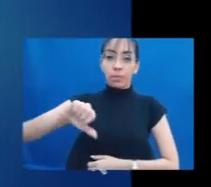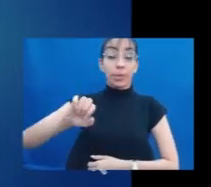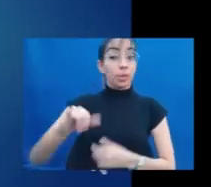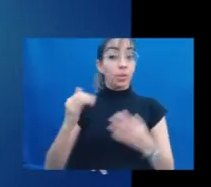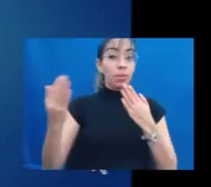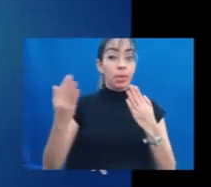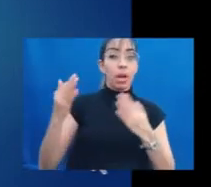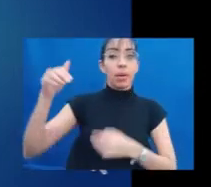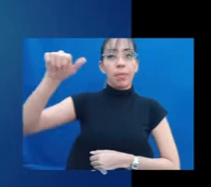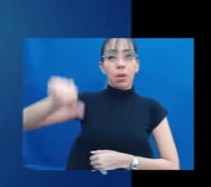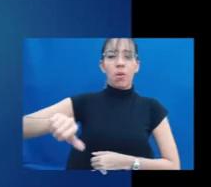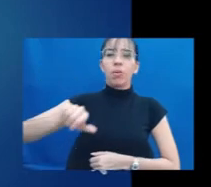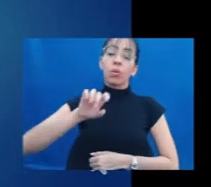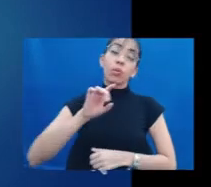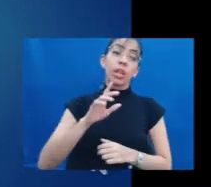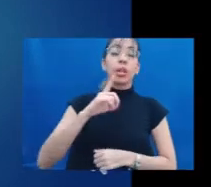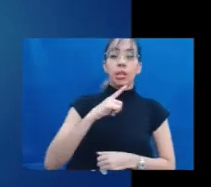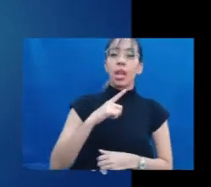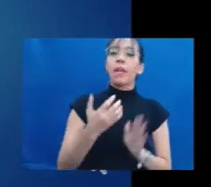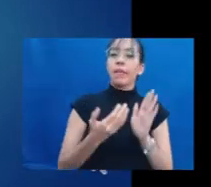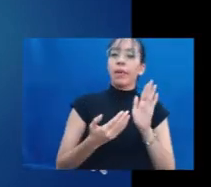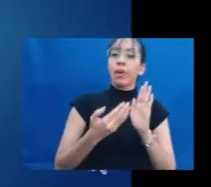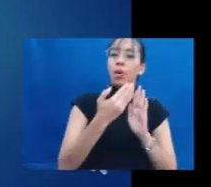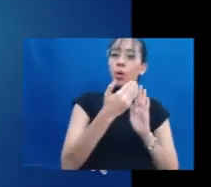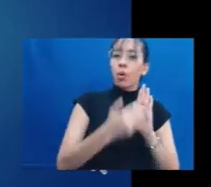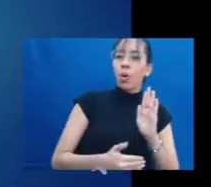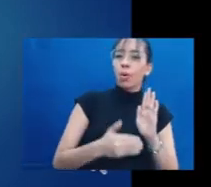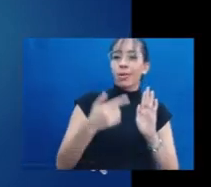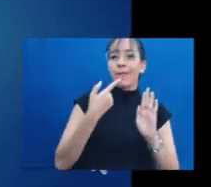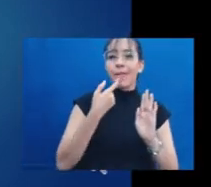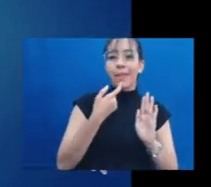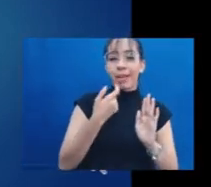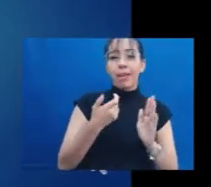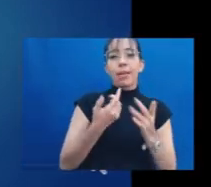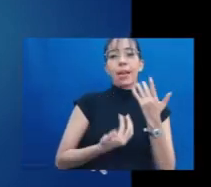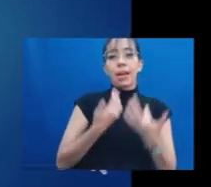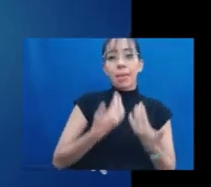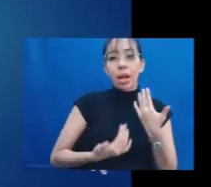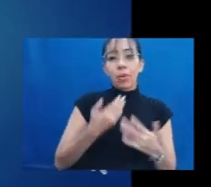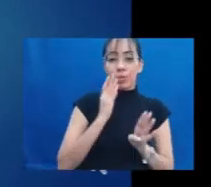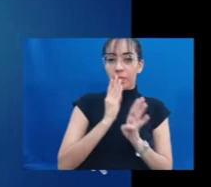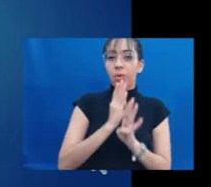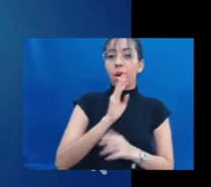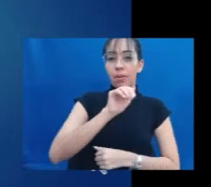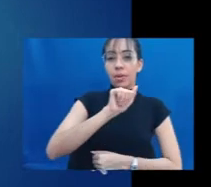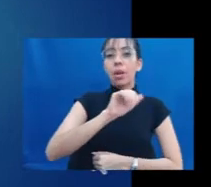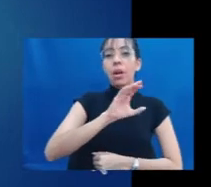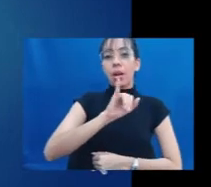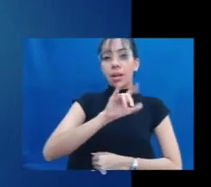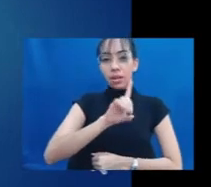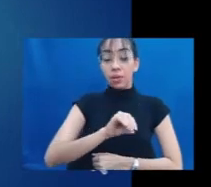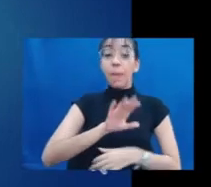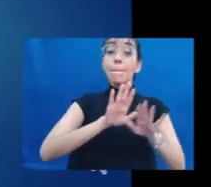foi apresentado. Além aí dos cortes e da queimadura ali com ácido, poderia